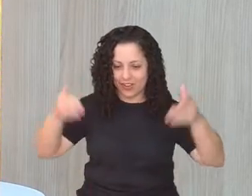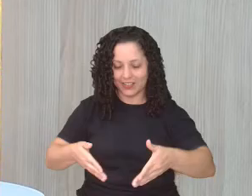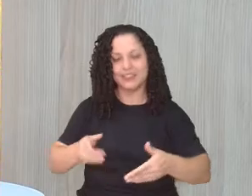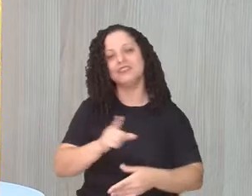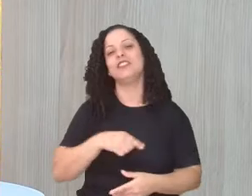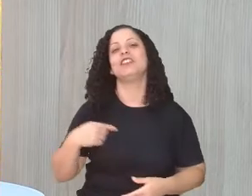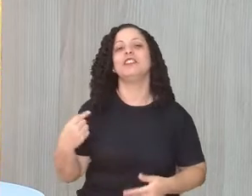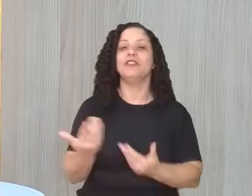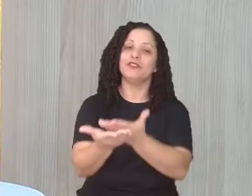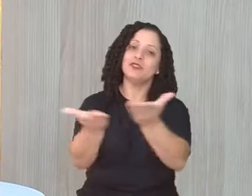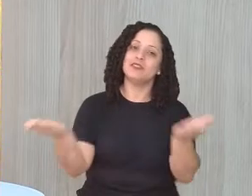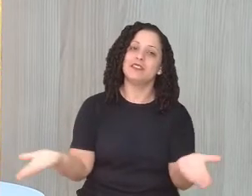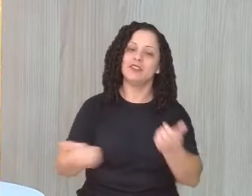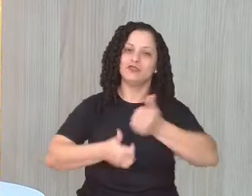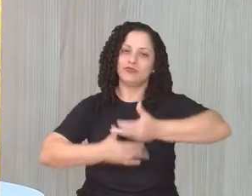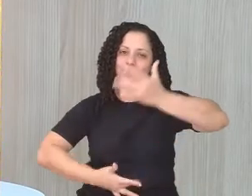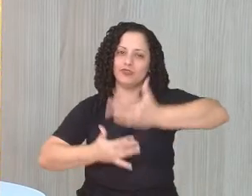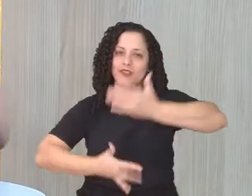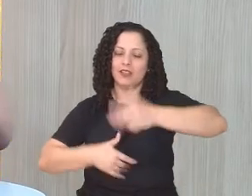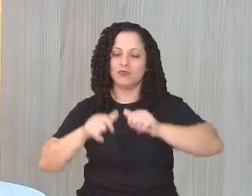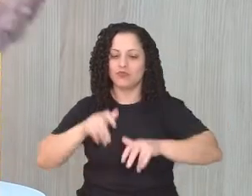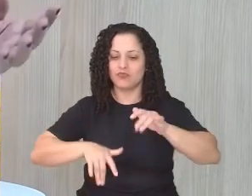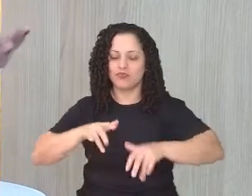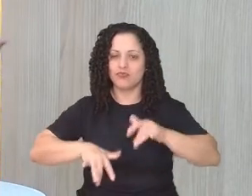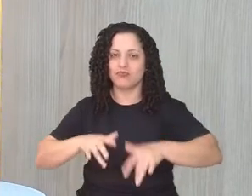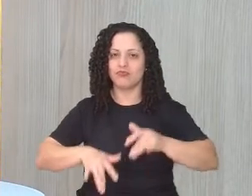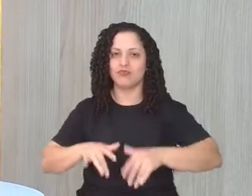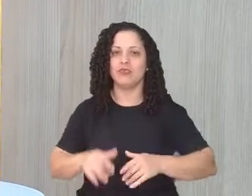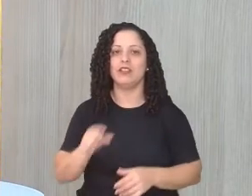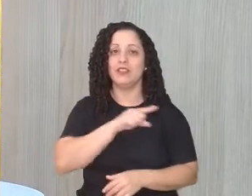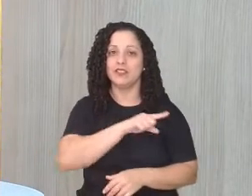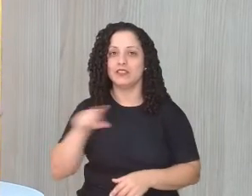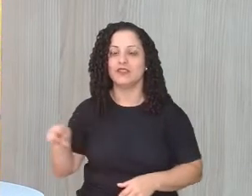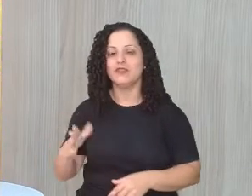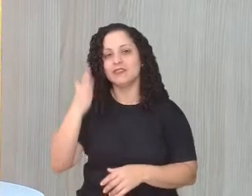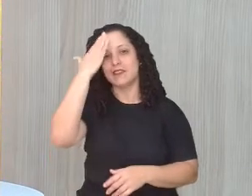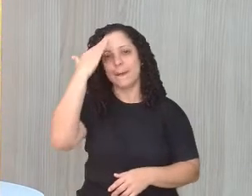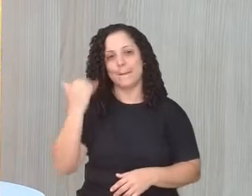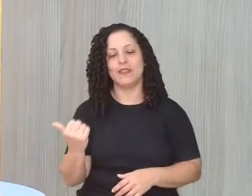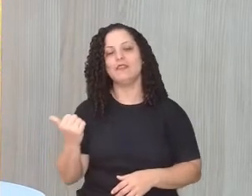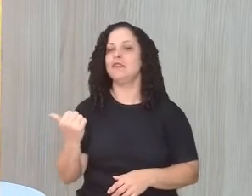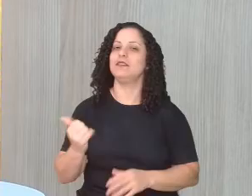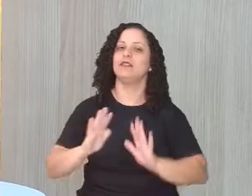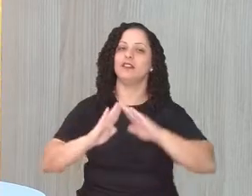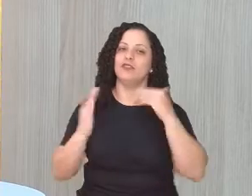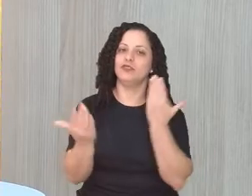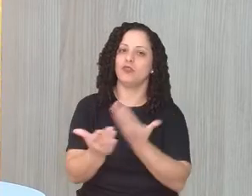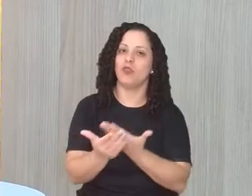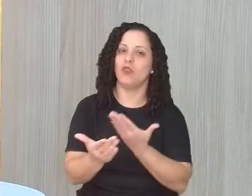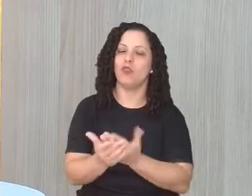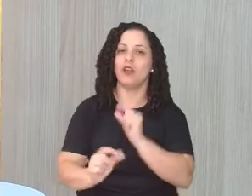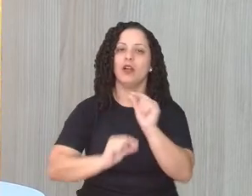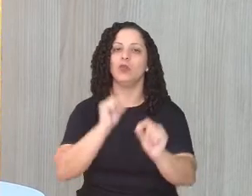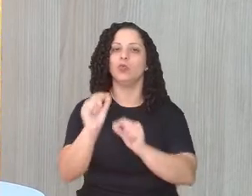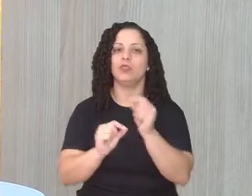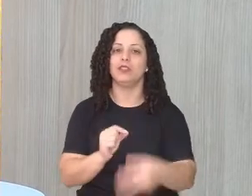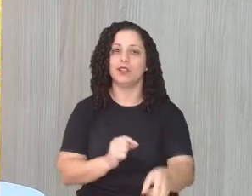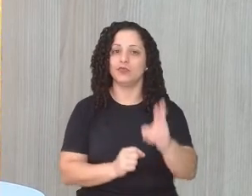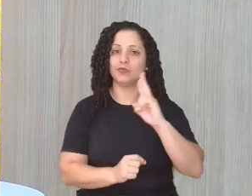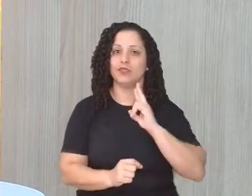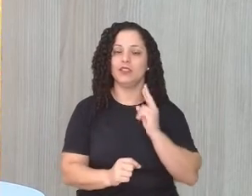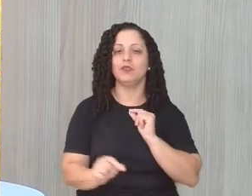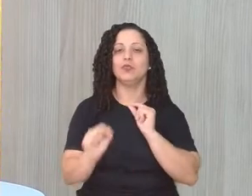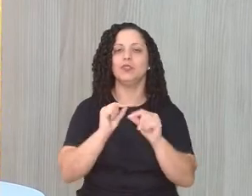podem escrever aqui no chat, que eu vou passar para a Cláudia e todo mundo vai ficar sabendo da escola de vocês, não é? A questão aí do que vocês estão respondendo, o que